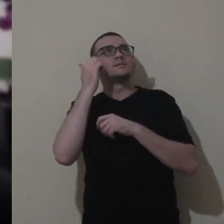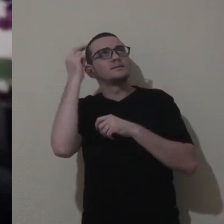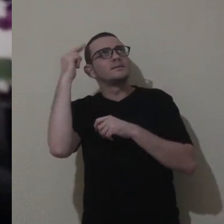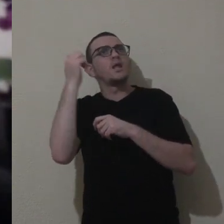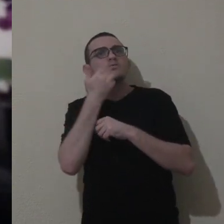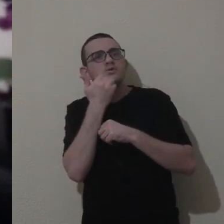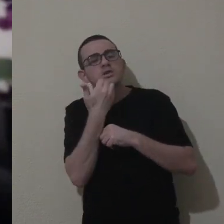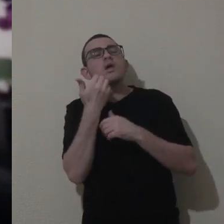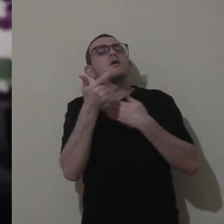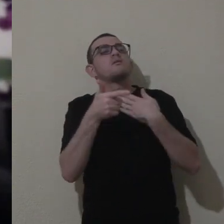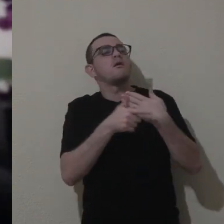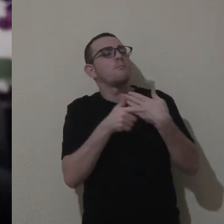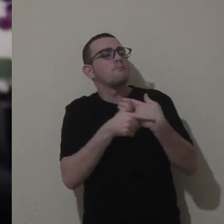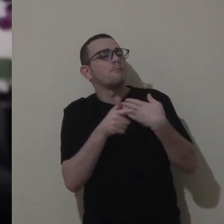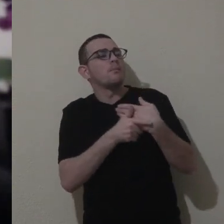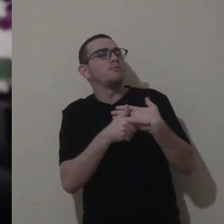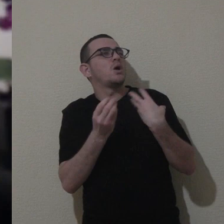seu papel, né,